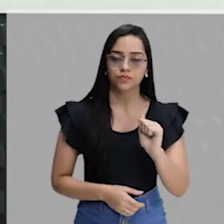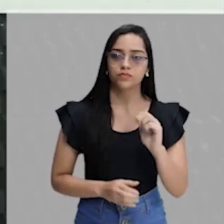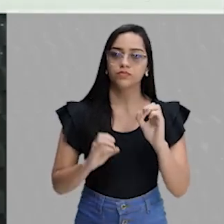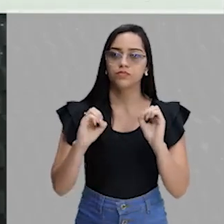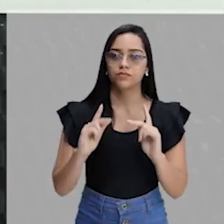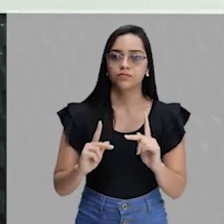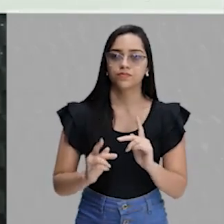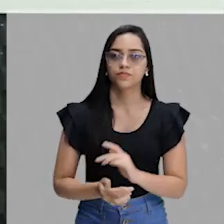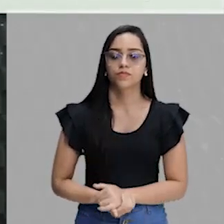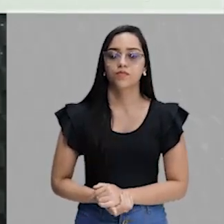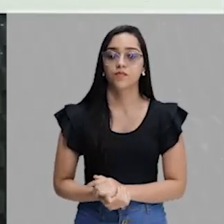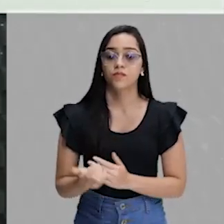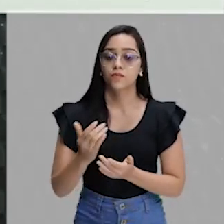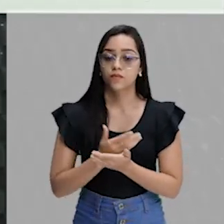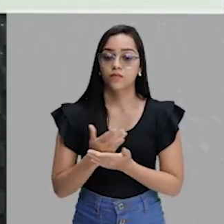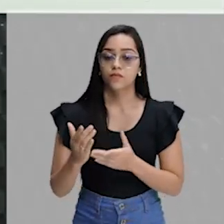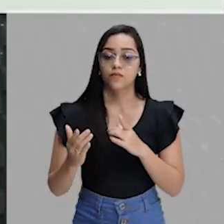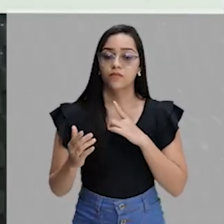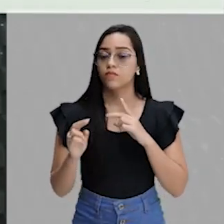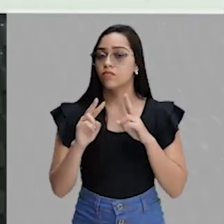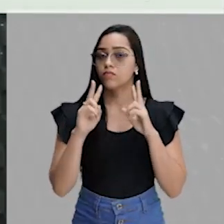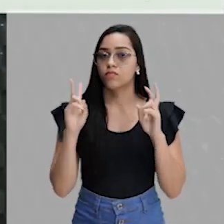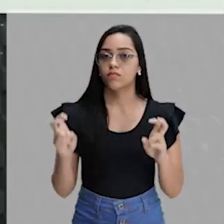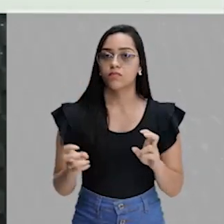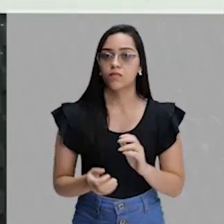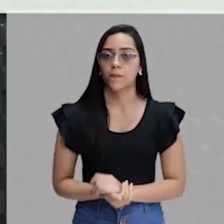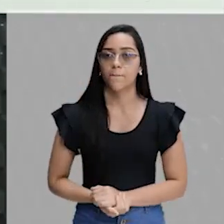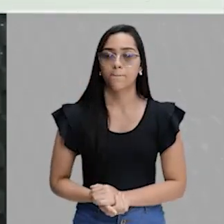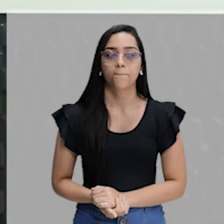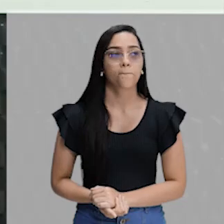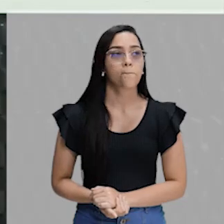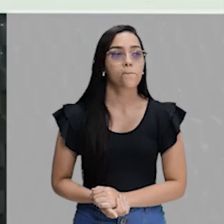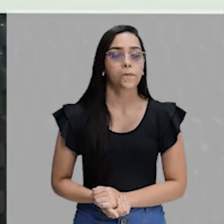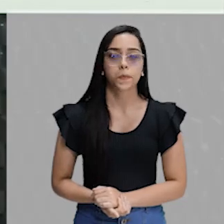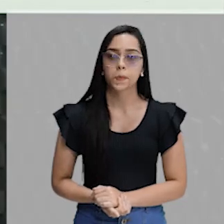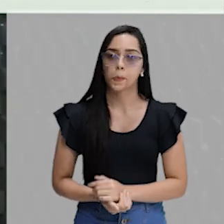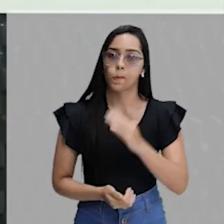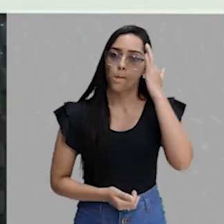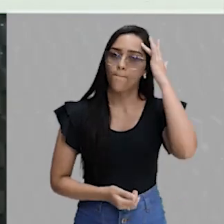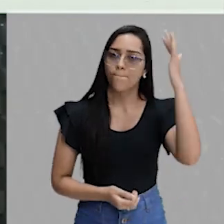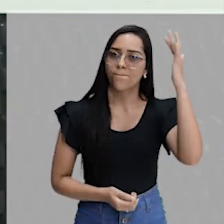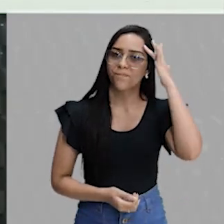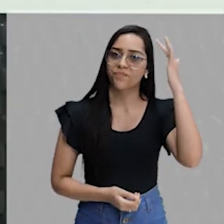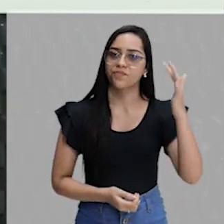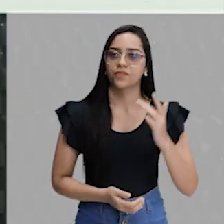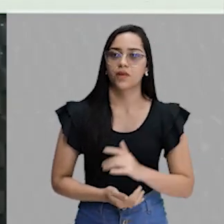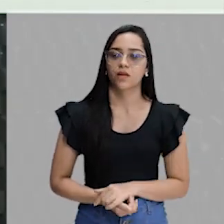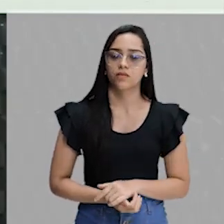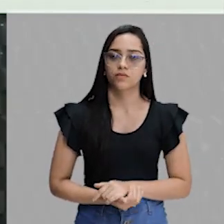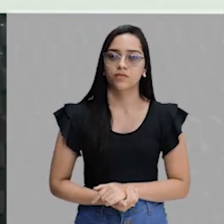ok? Então vamos começar com a seguinte situação. Imagine o seguinte.